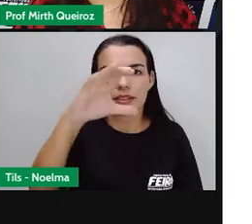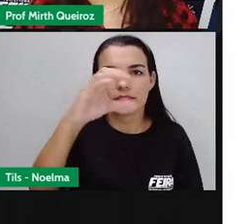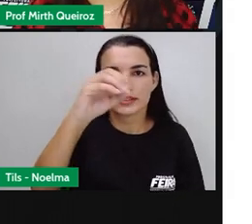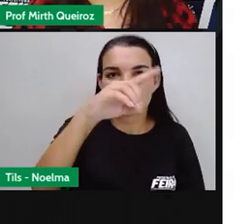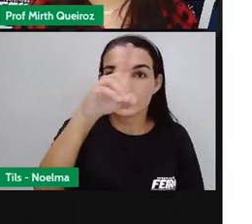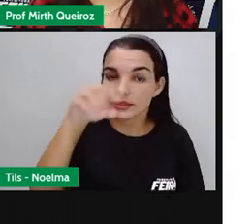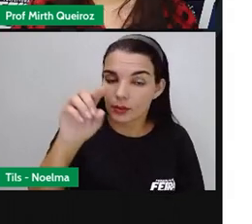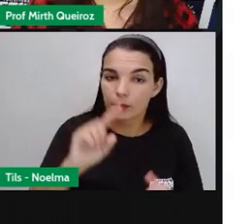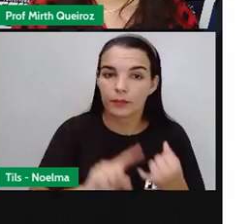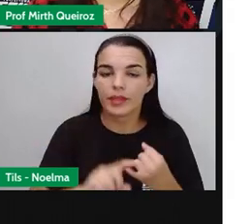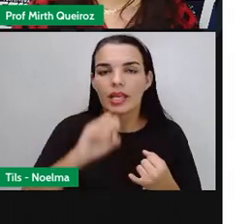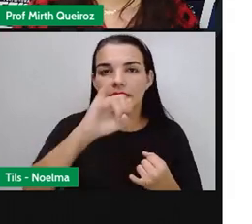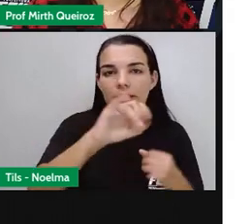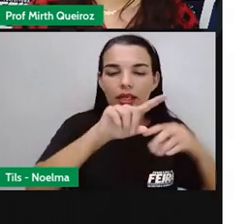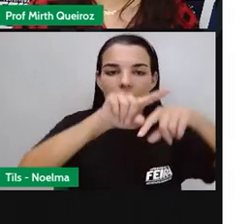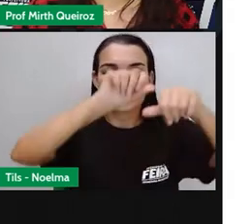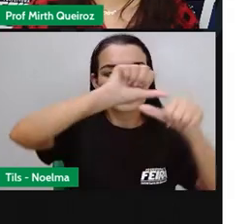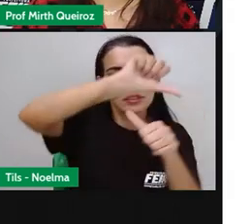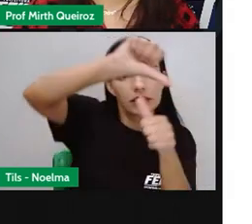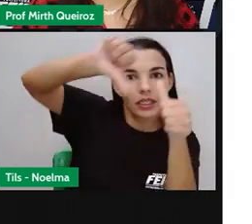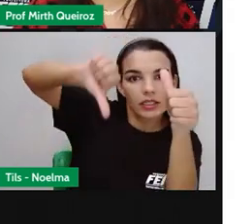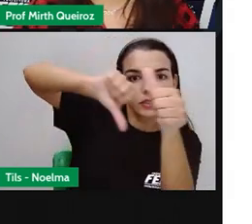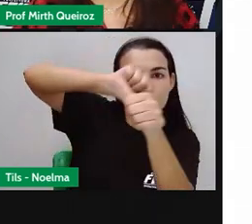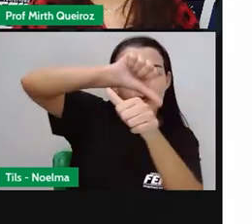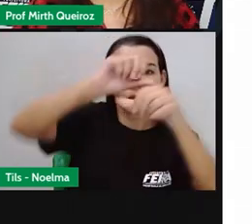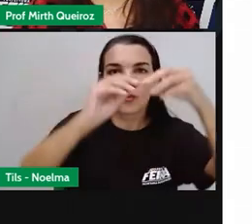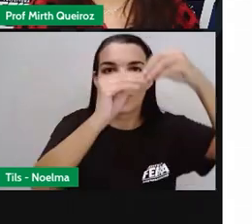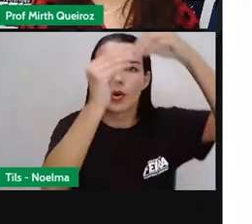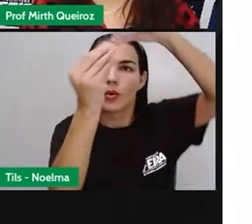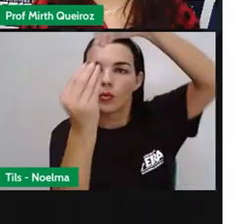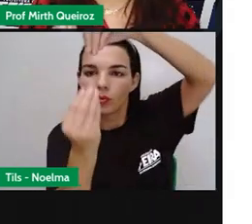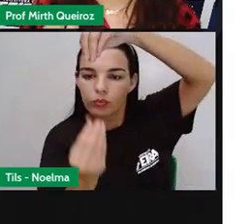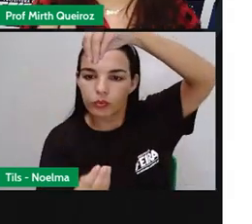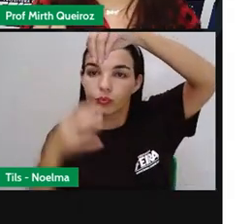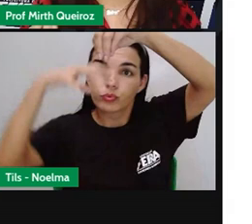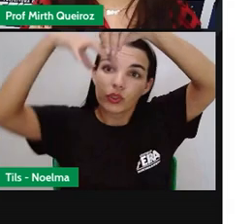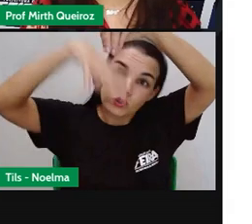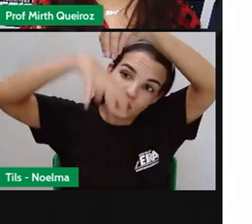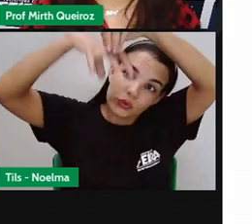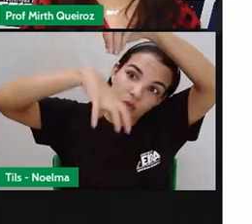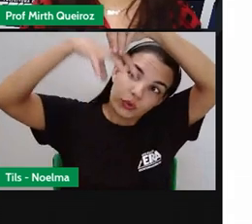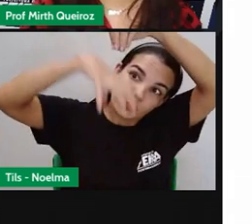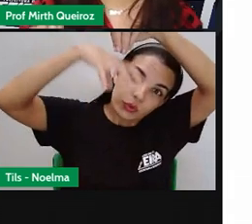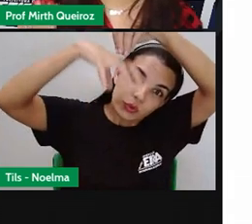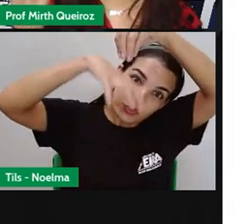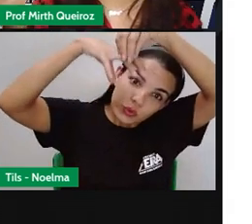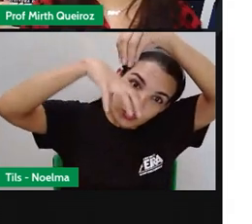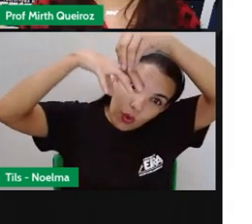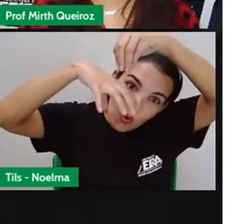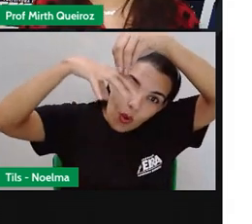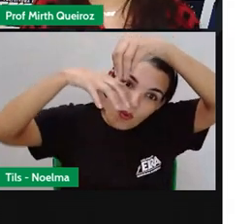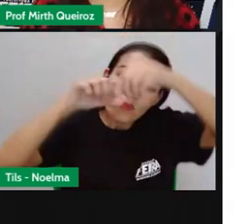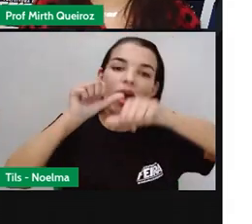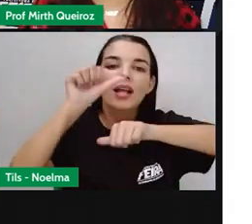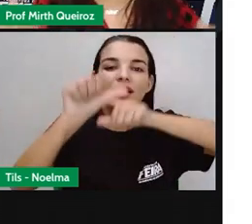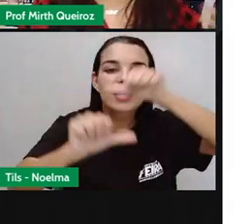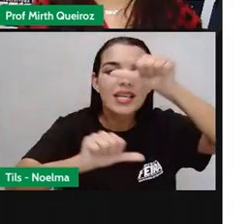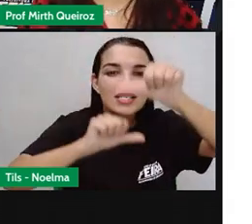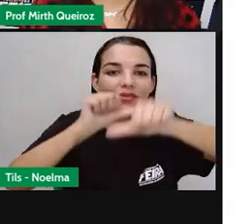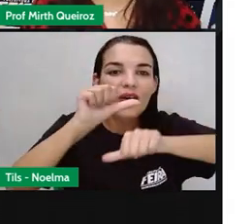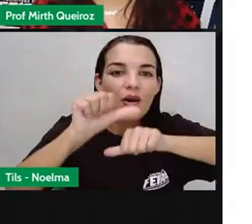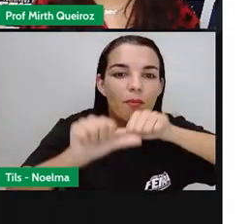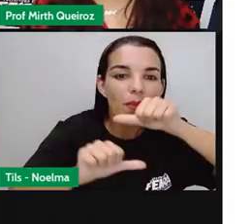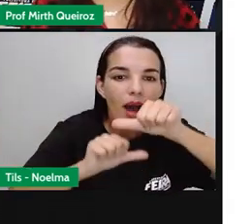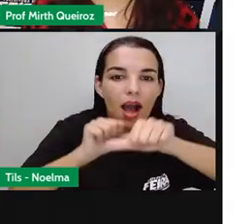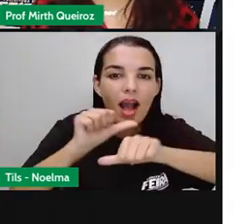ela se transforma em líquido, que é o que acontece com as gotículas de água, né? Ficam suspensos no ar, que vão